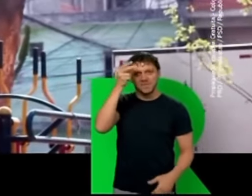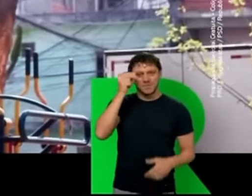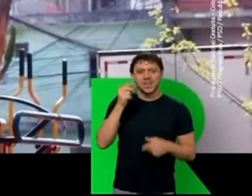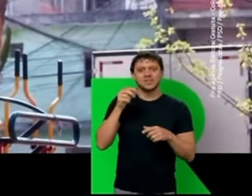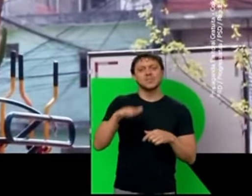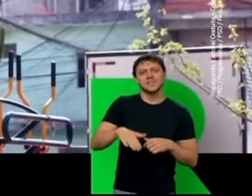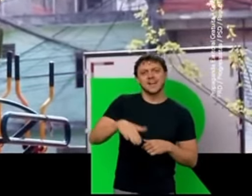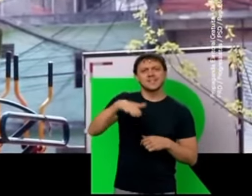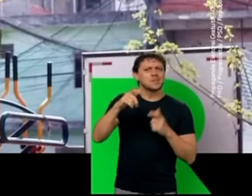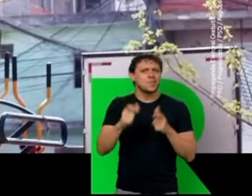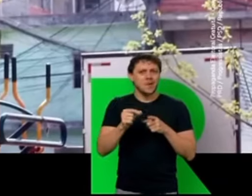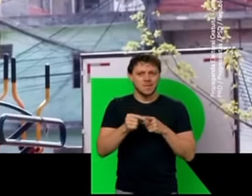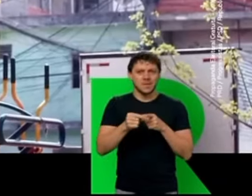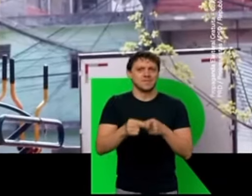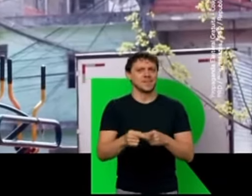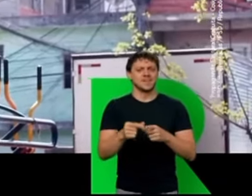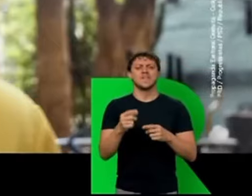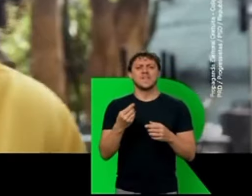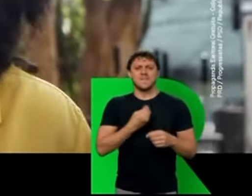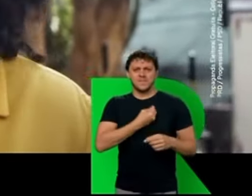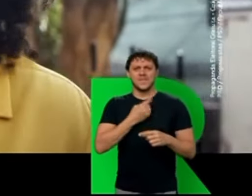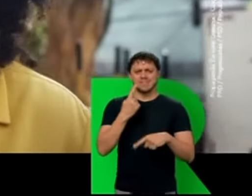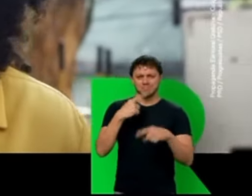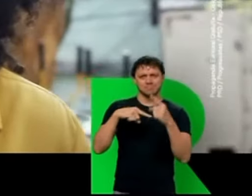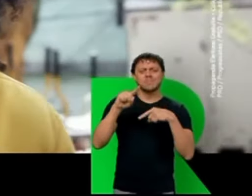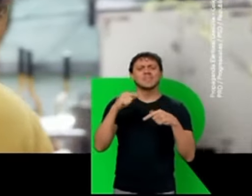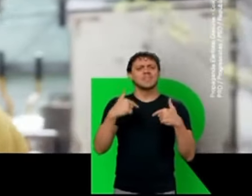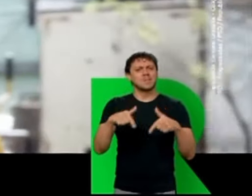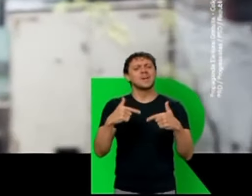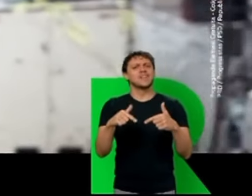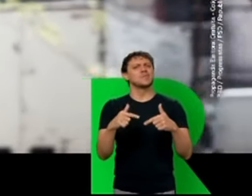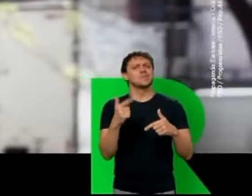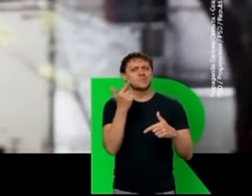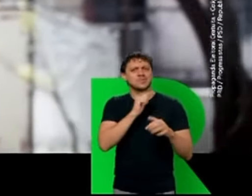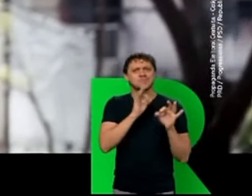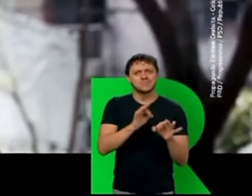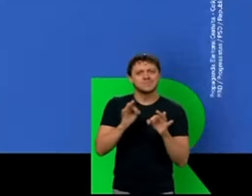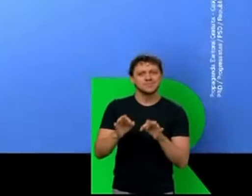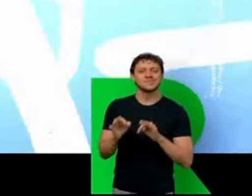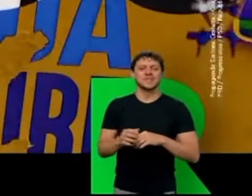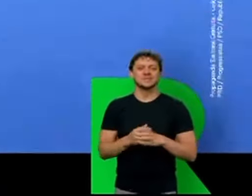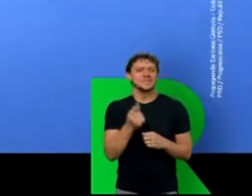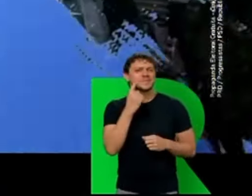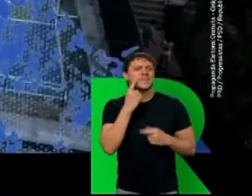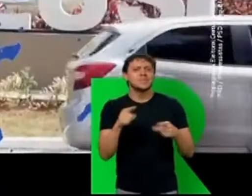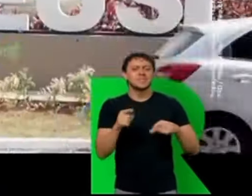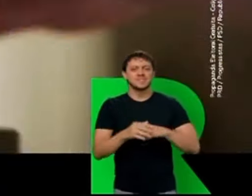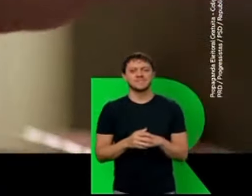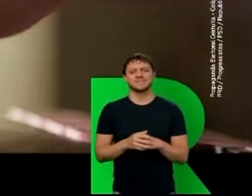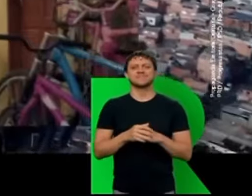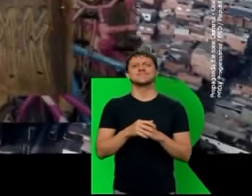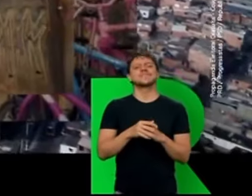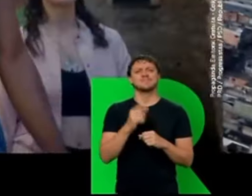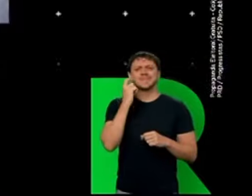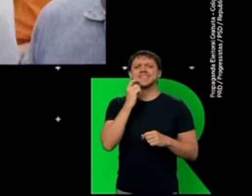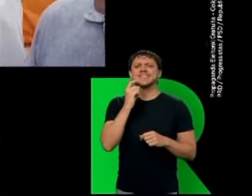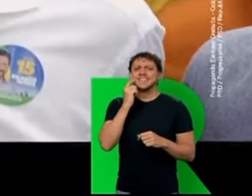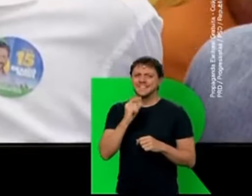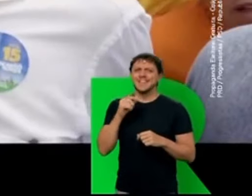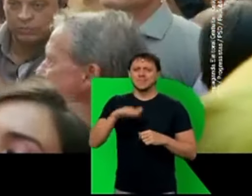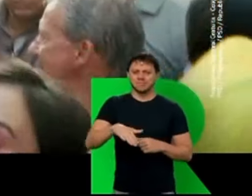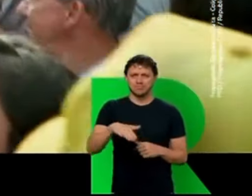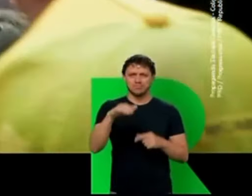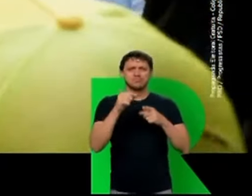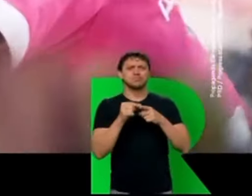periferia, que venceu na vida trabalhando muito e fazendo o que é certo. Solta o clipe aí. Ricardo é cria da